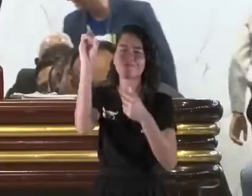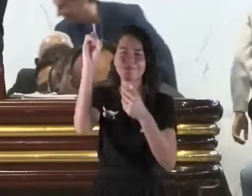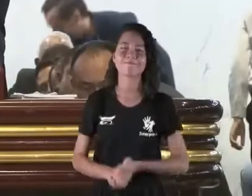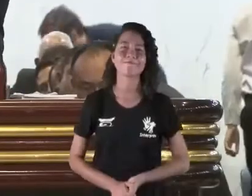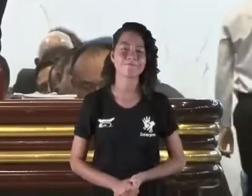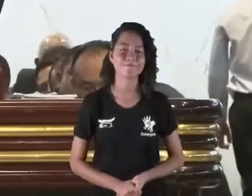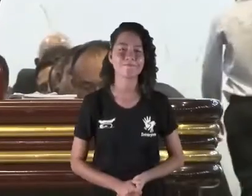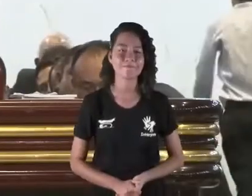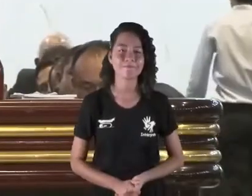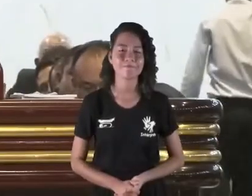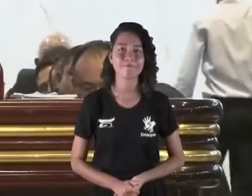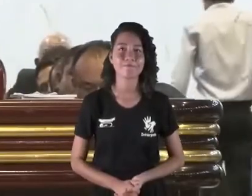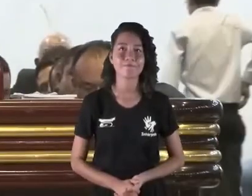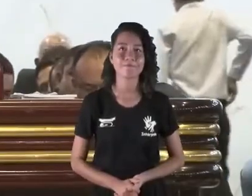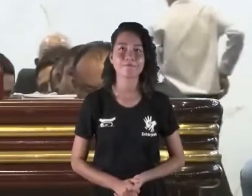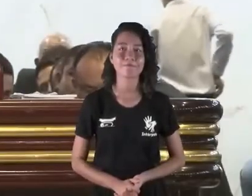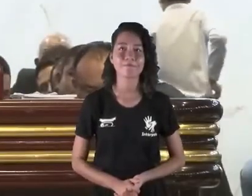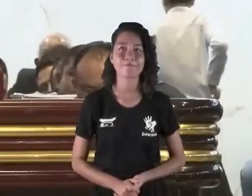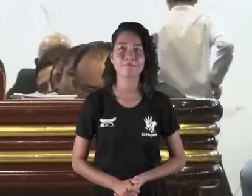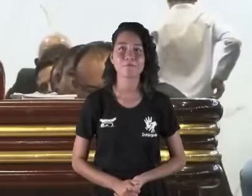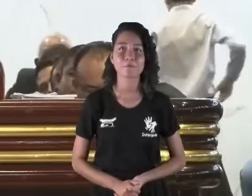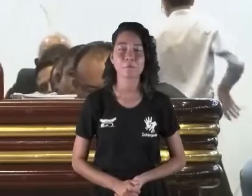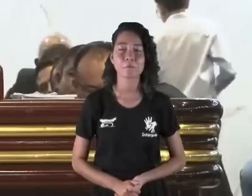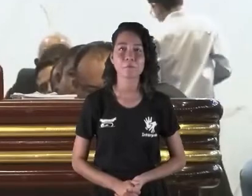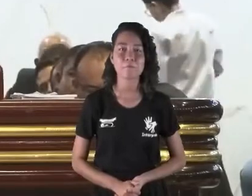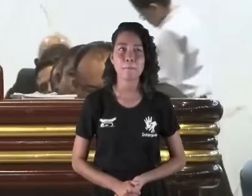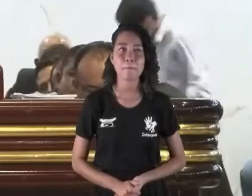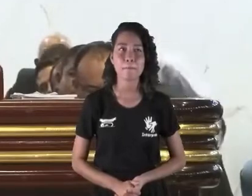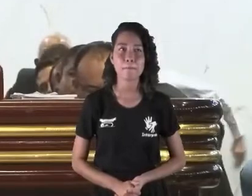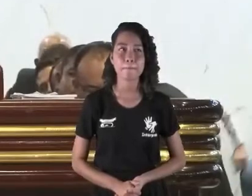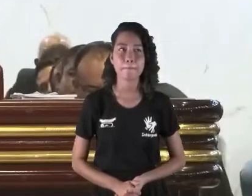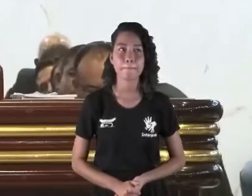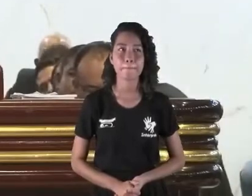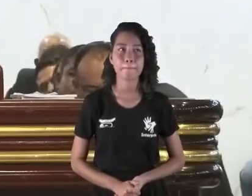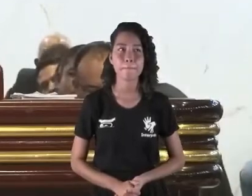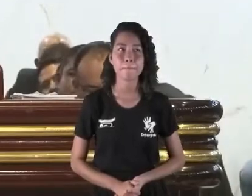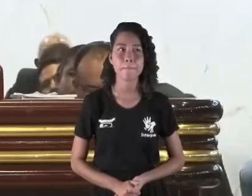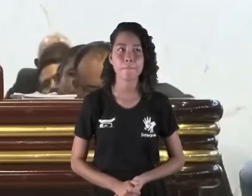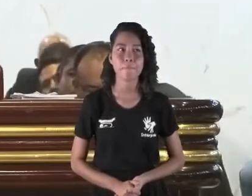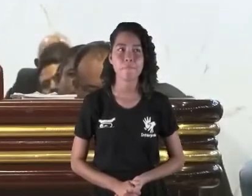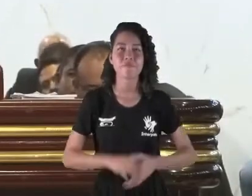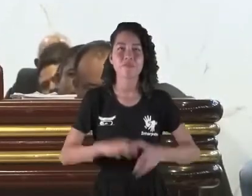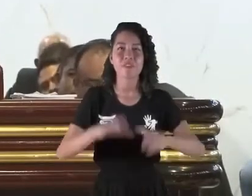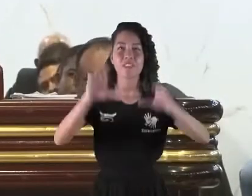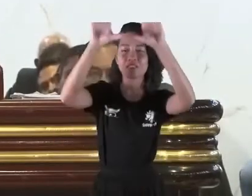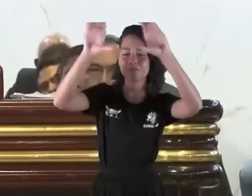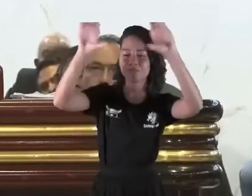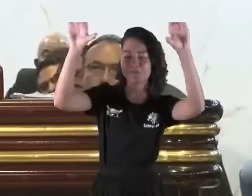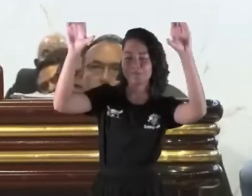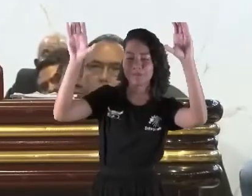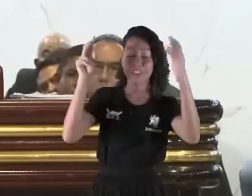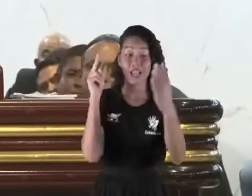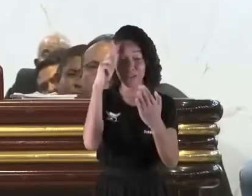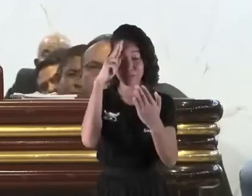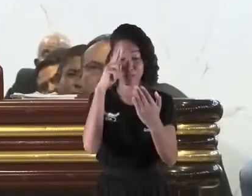Eis que veio expressamente a palavra do Senhor a